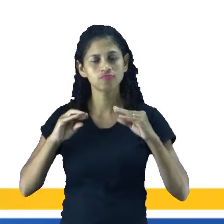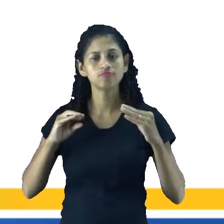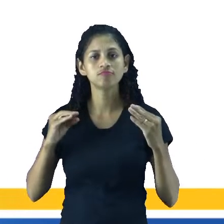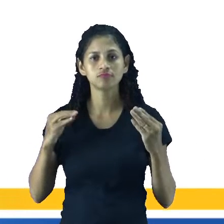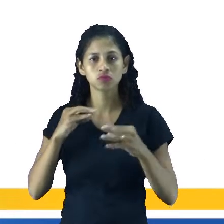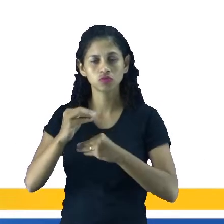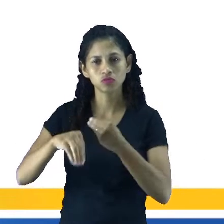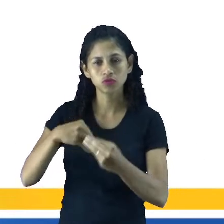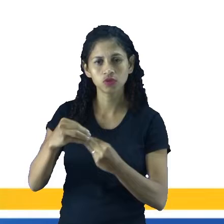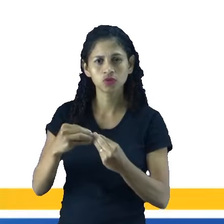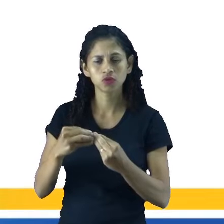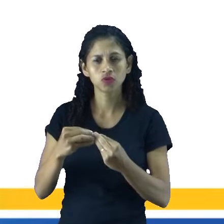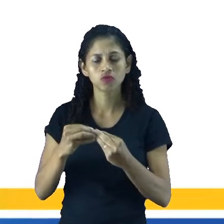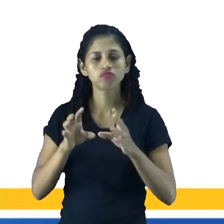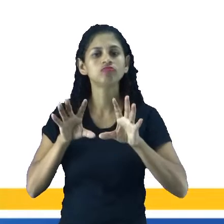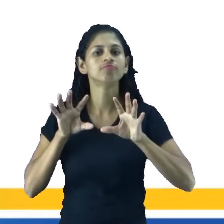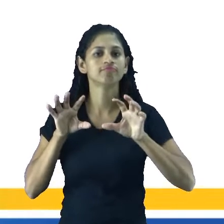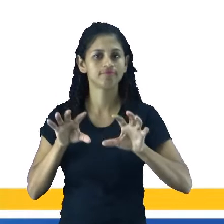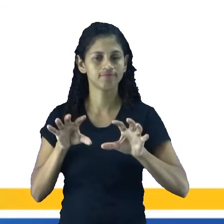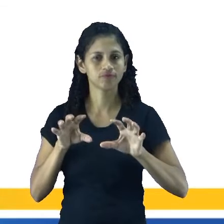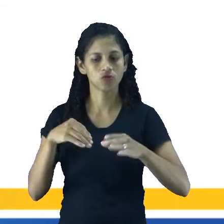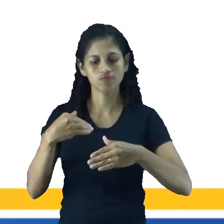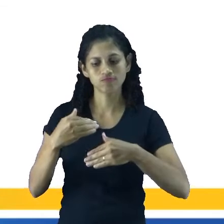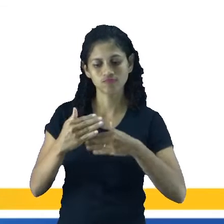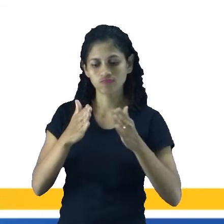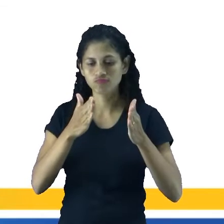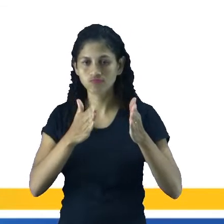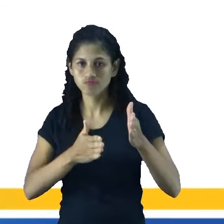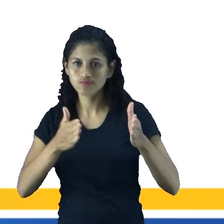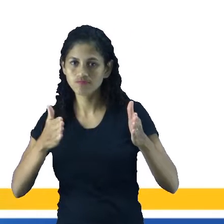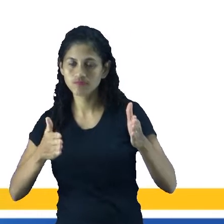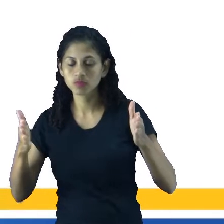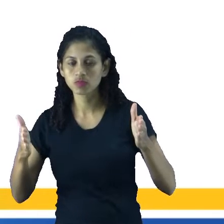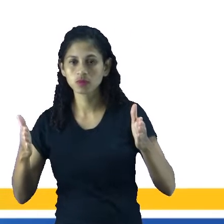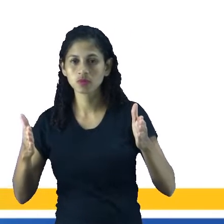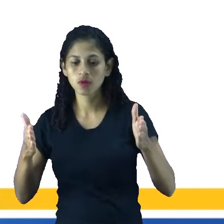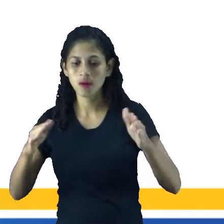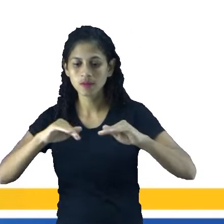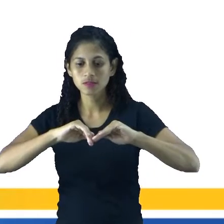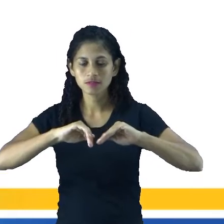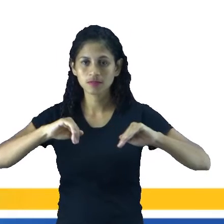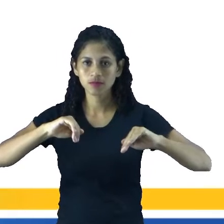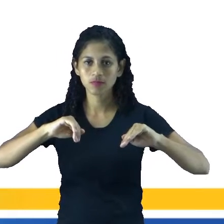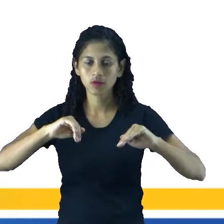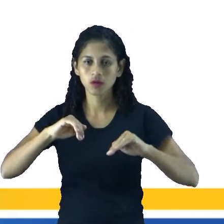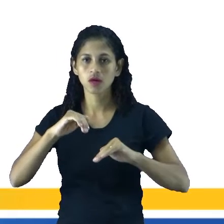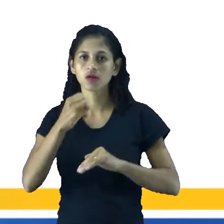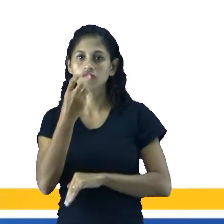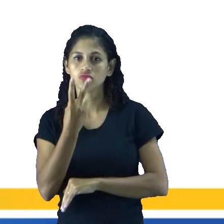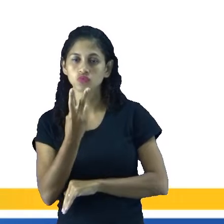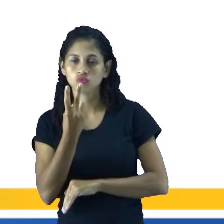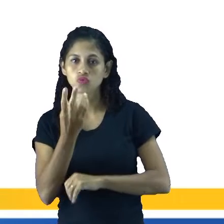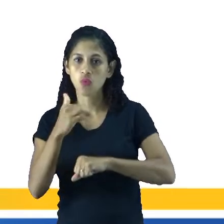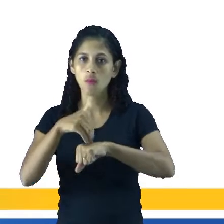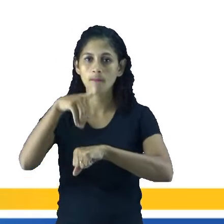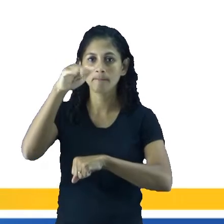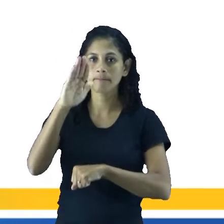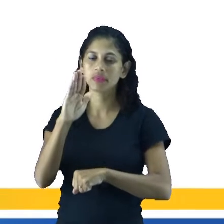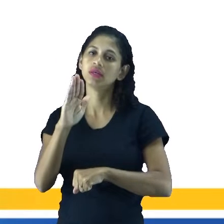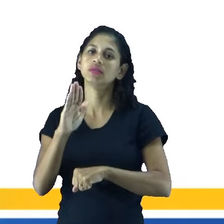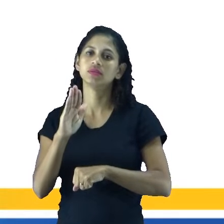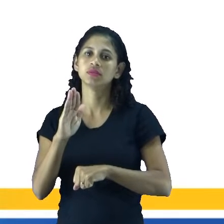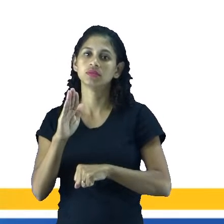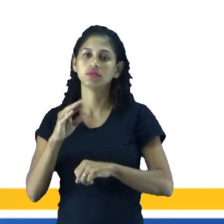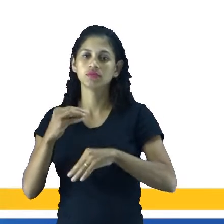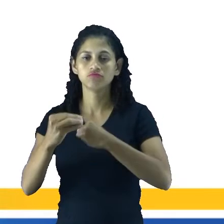uma forma que a gente tem, é um processo para separar 2 ou mais substâncias diferentes. E mistura, como eu